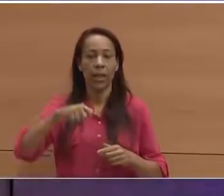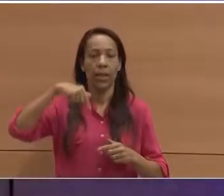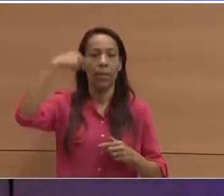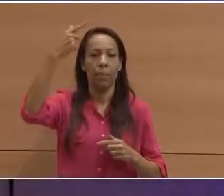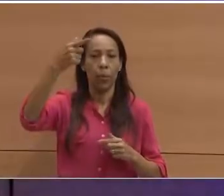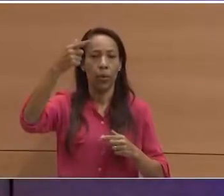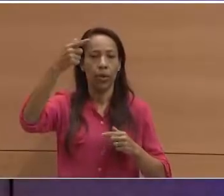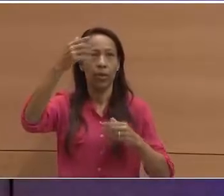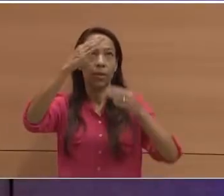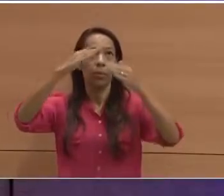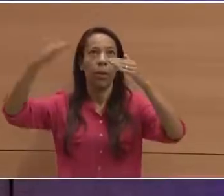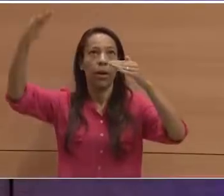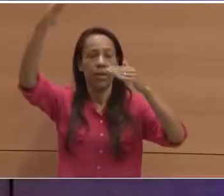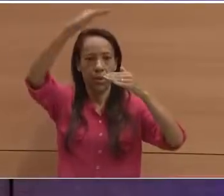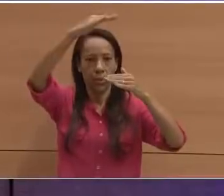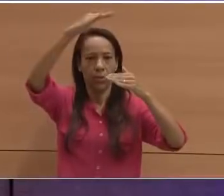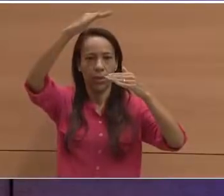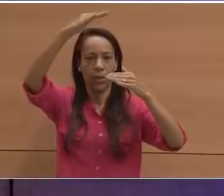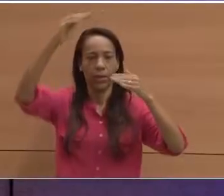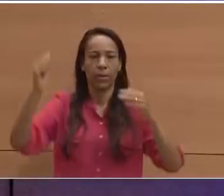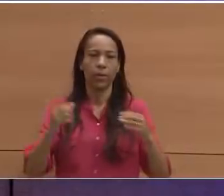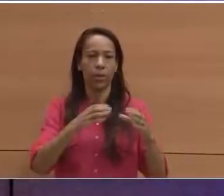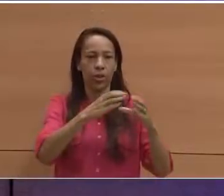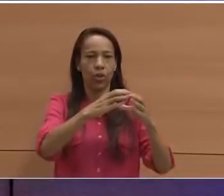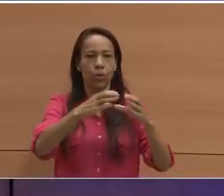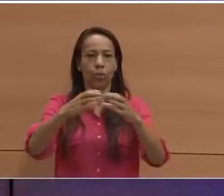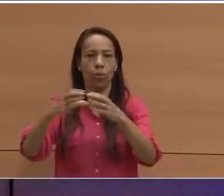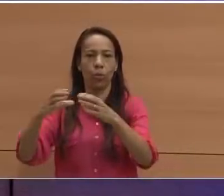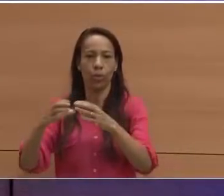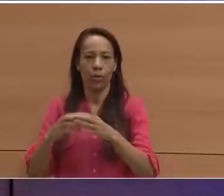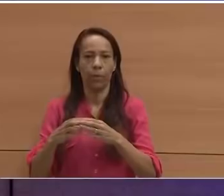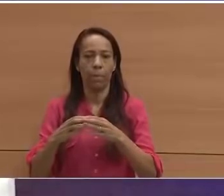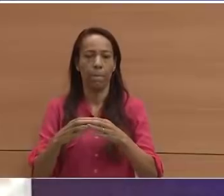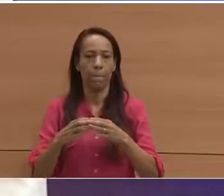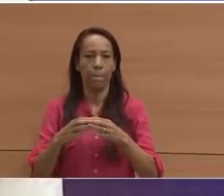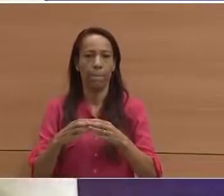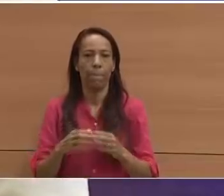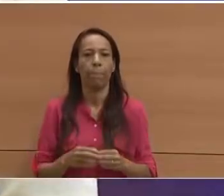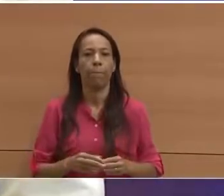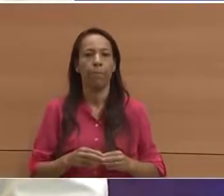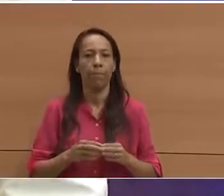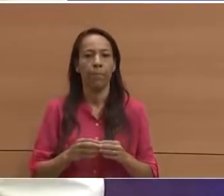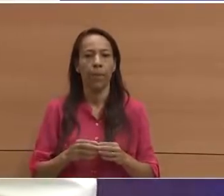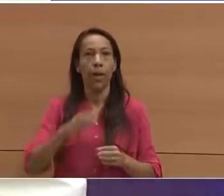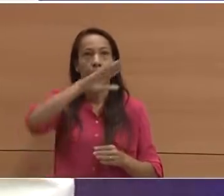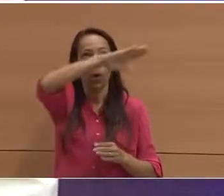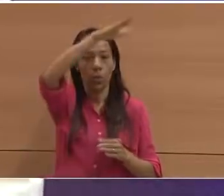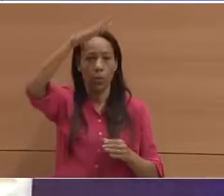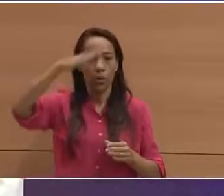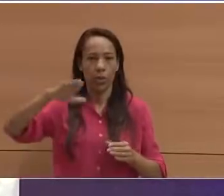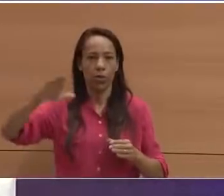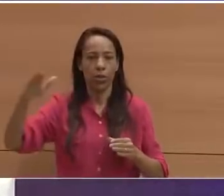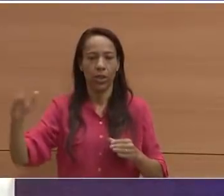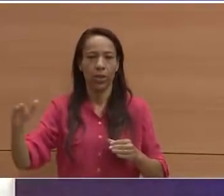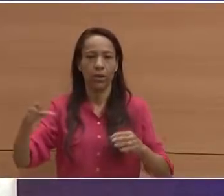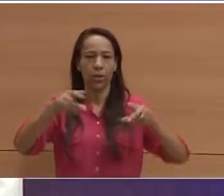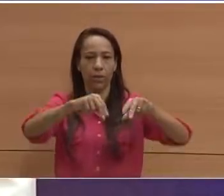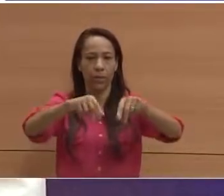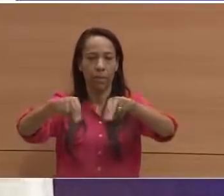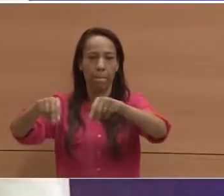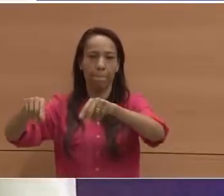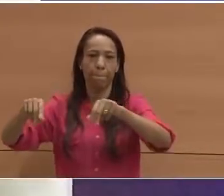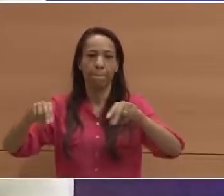Hierápolis era uma região de termas, de águas quentes, era um lugar turístico. E